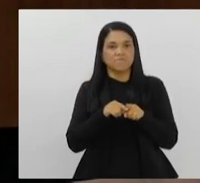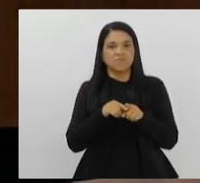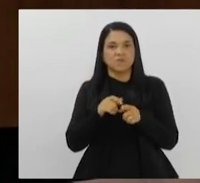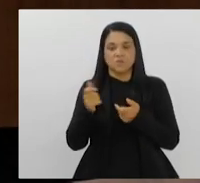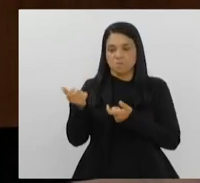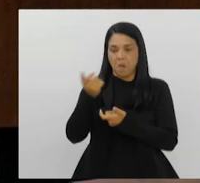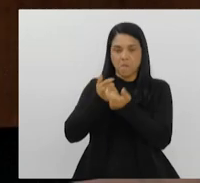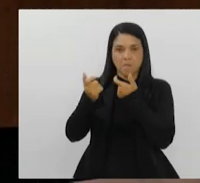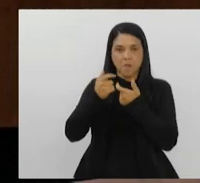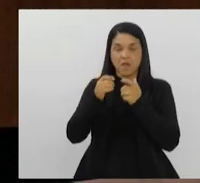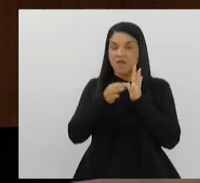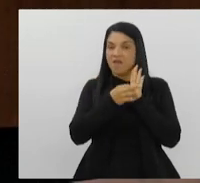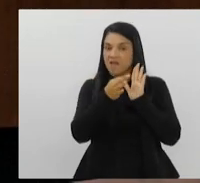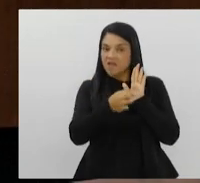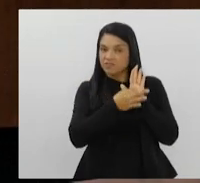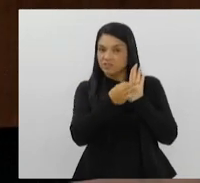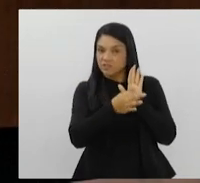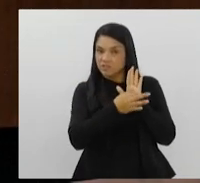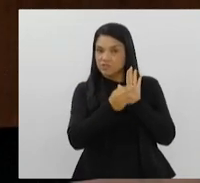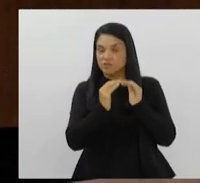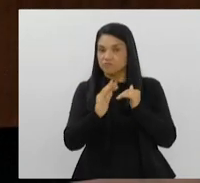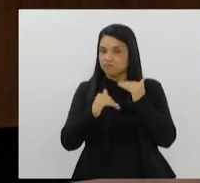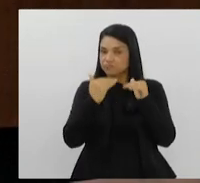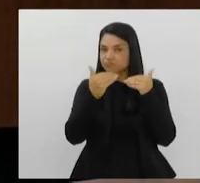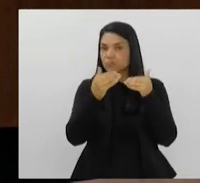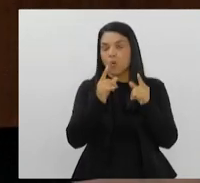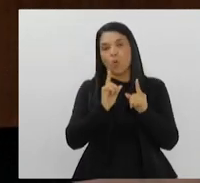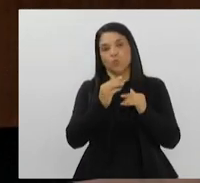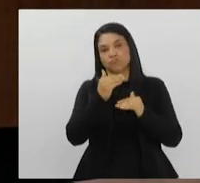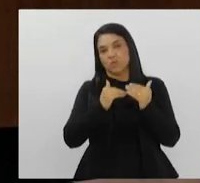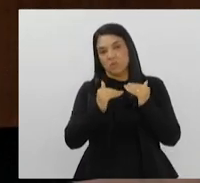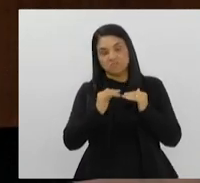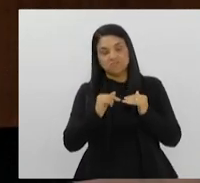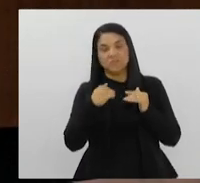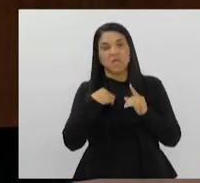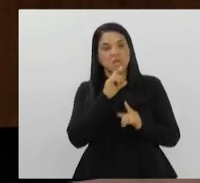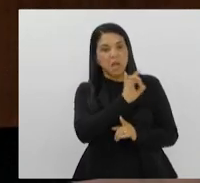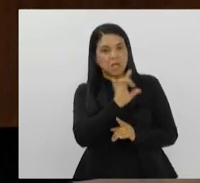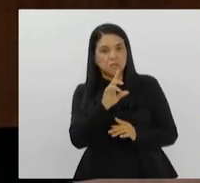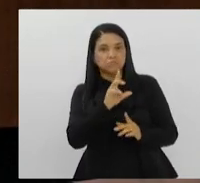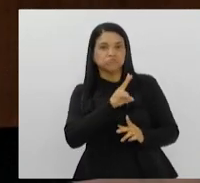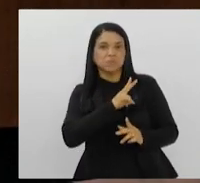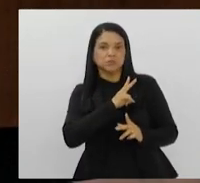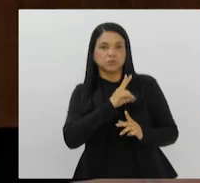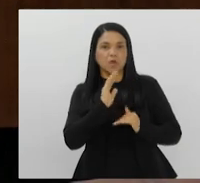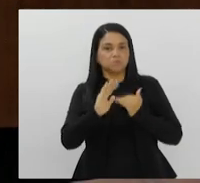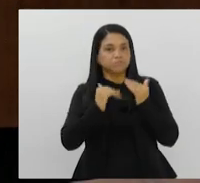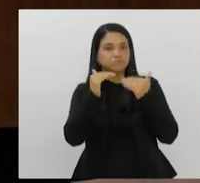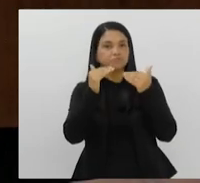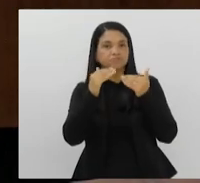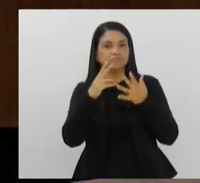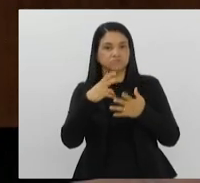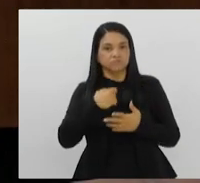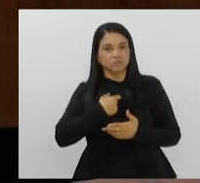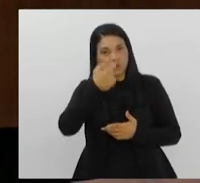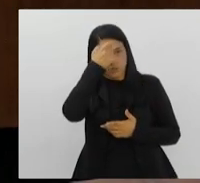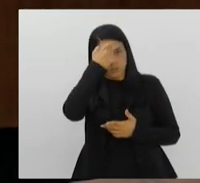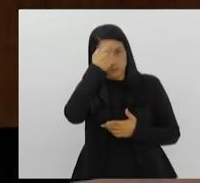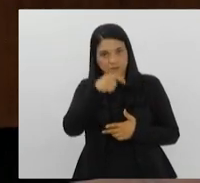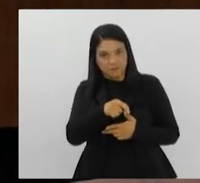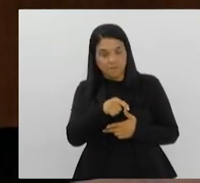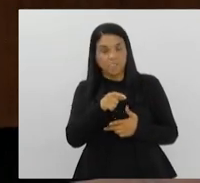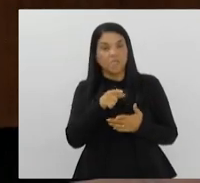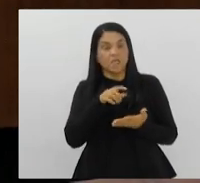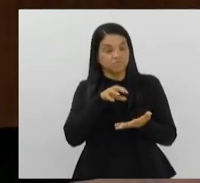Todas as críticas, construtivas ou não, elas fazem parte de um crescimento individual. Porém, é importante deixar claro e registrar que